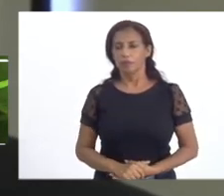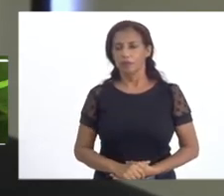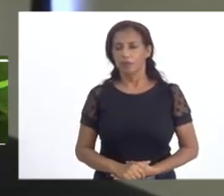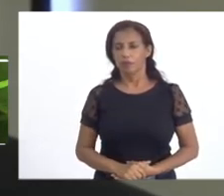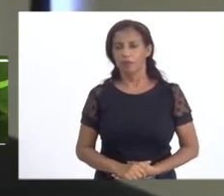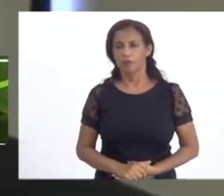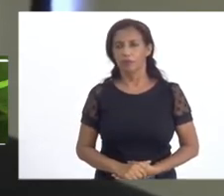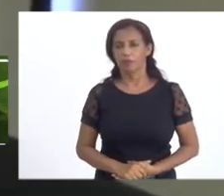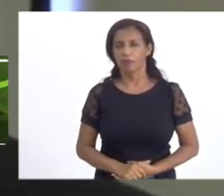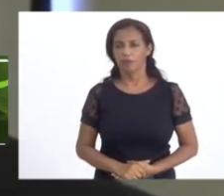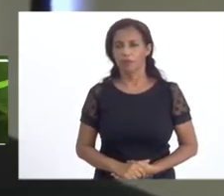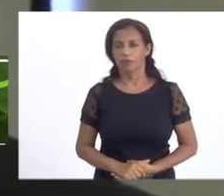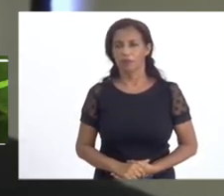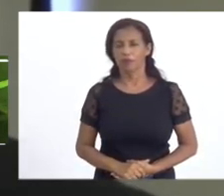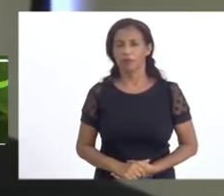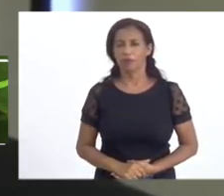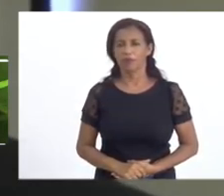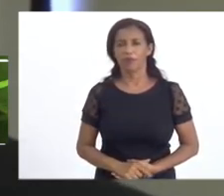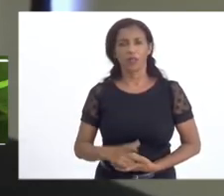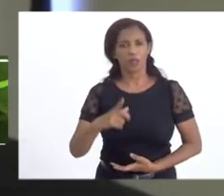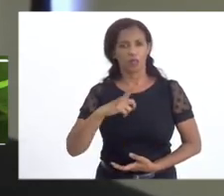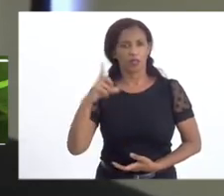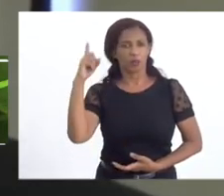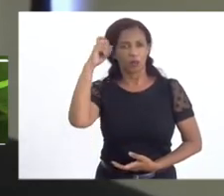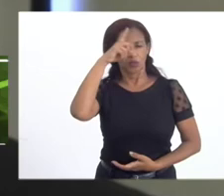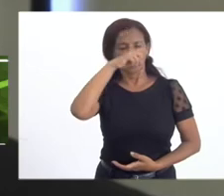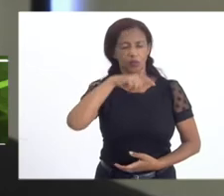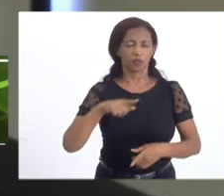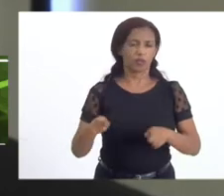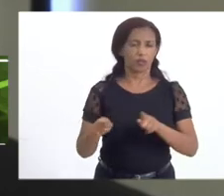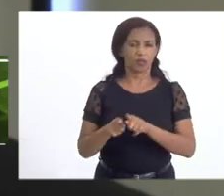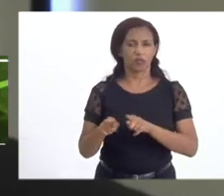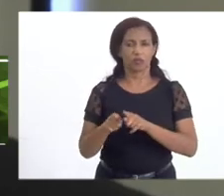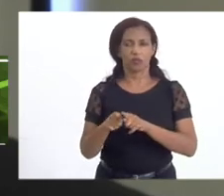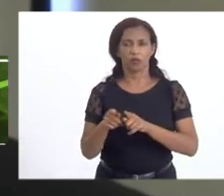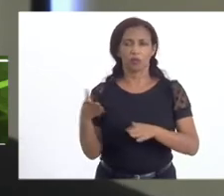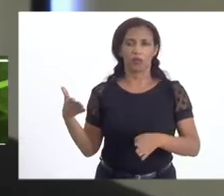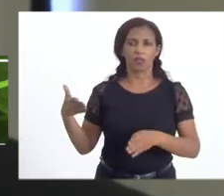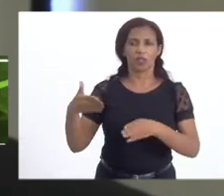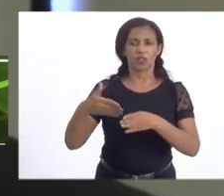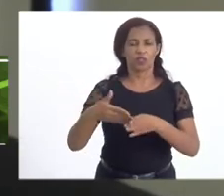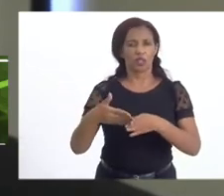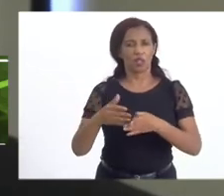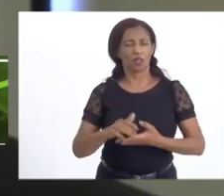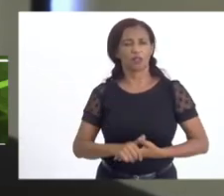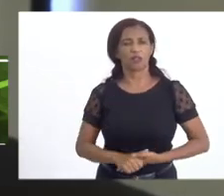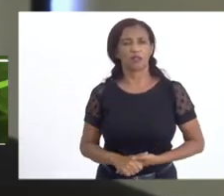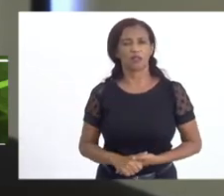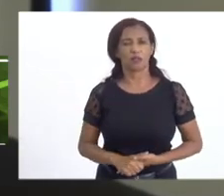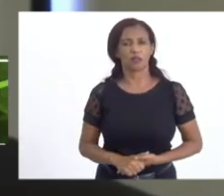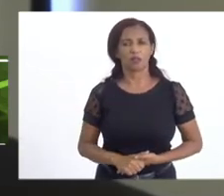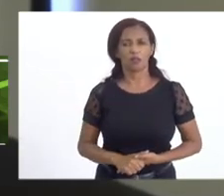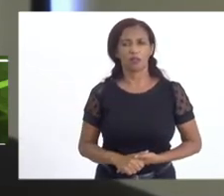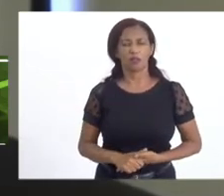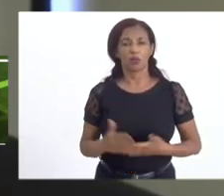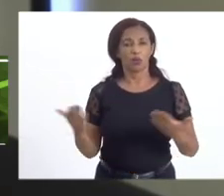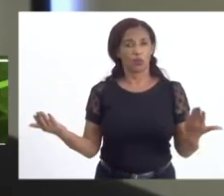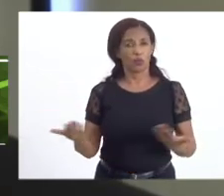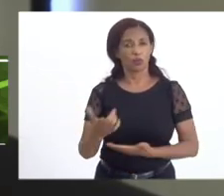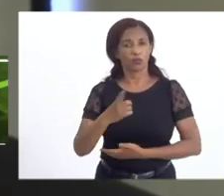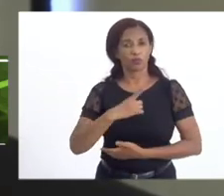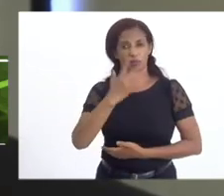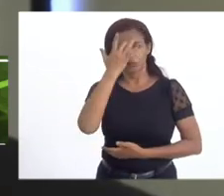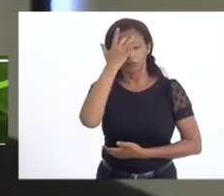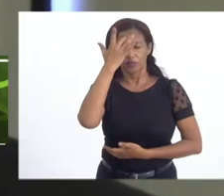dado uma forma geral, né, conectividade do porto muito boa, a gente conecta direto com o VLT, né, que facilita muito